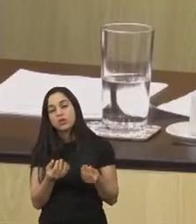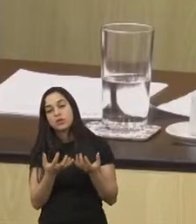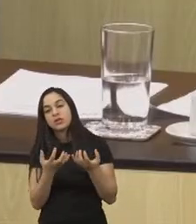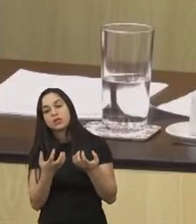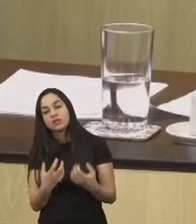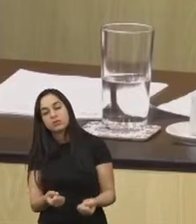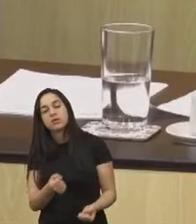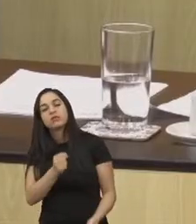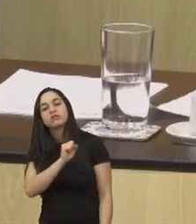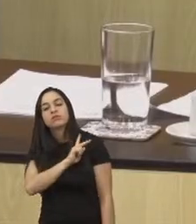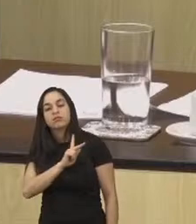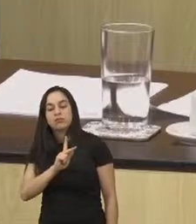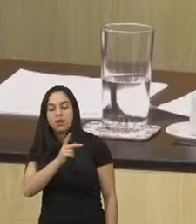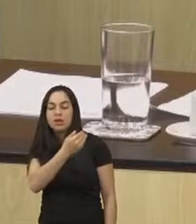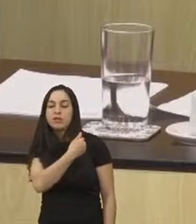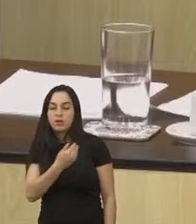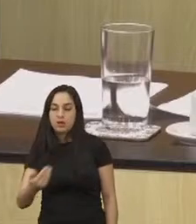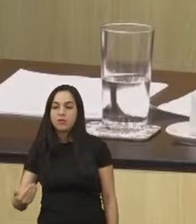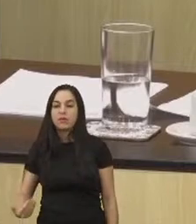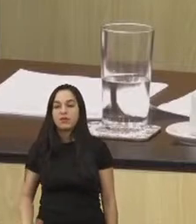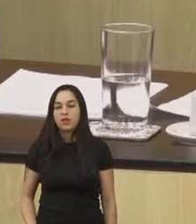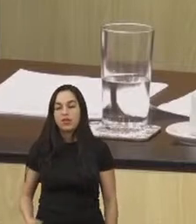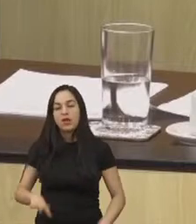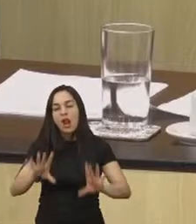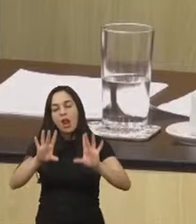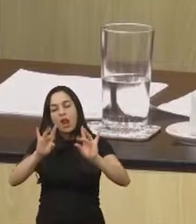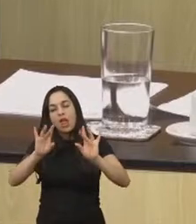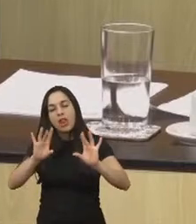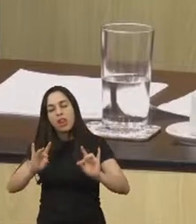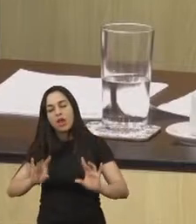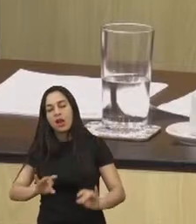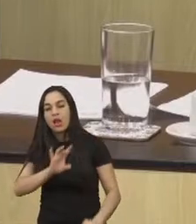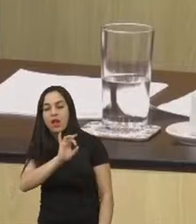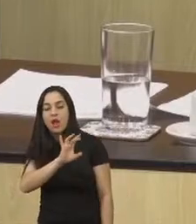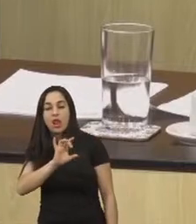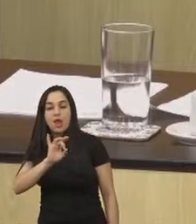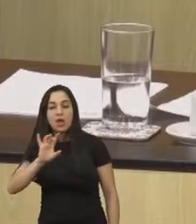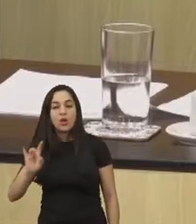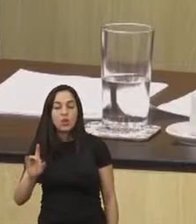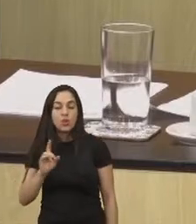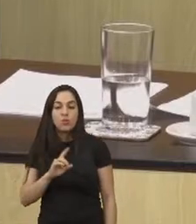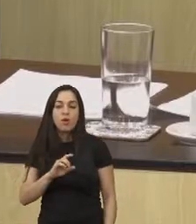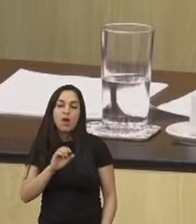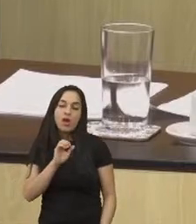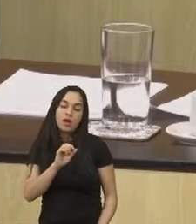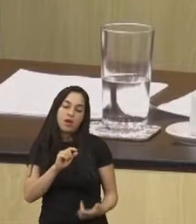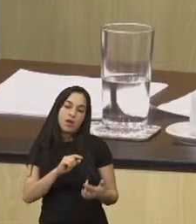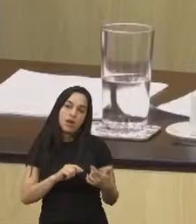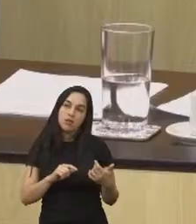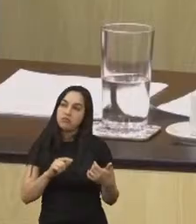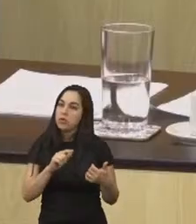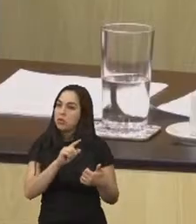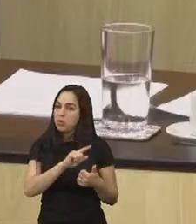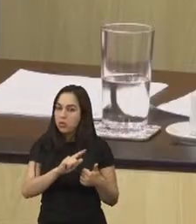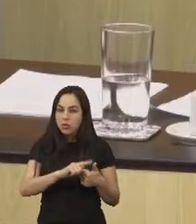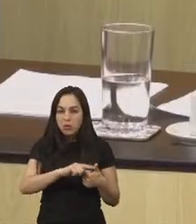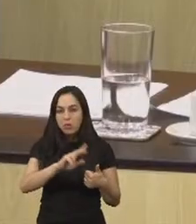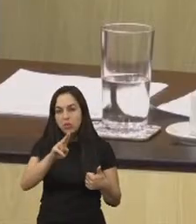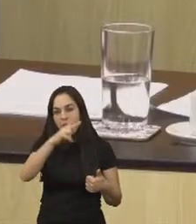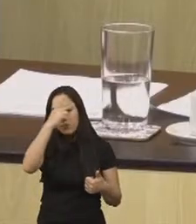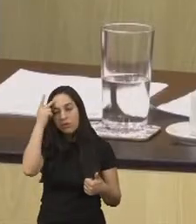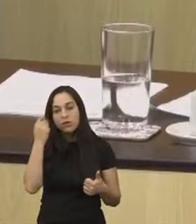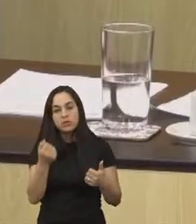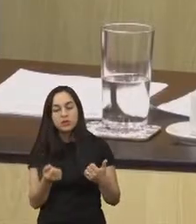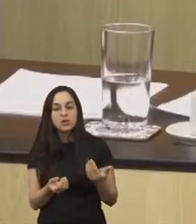Poder Executivo Municipal, detalhando para cada uma: a. o nome do autor, pessoa física ou